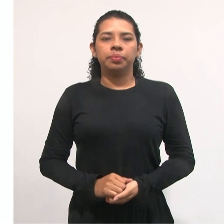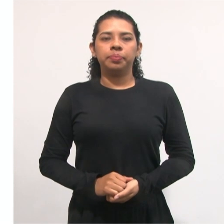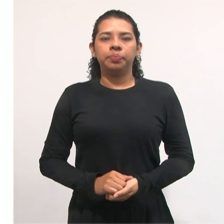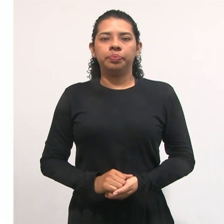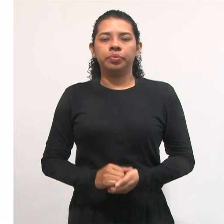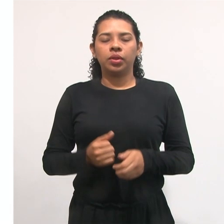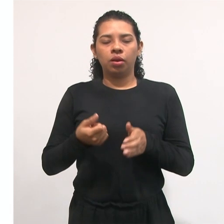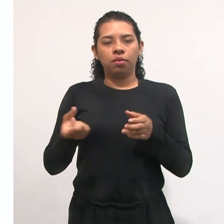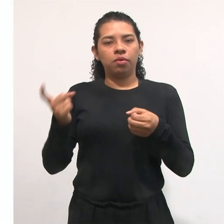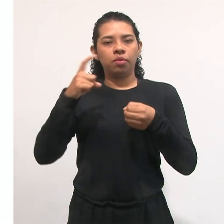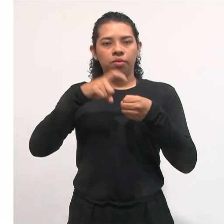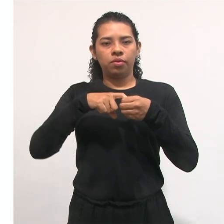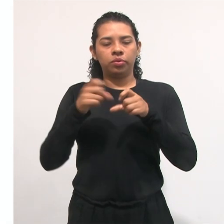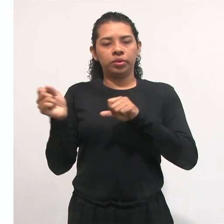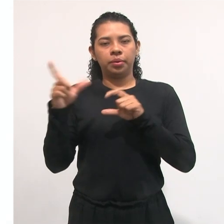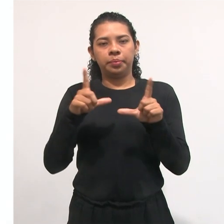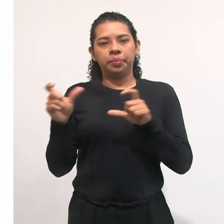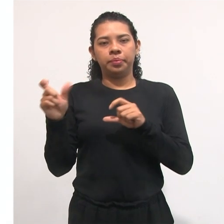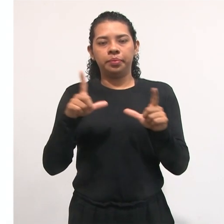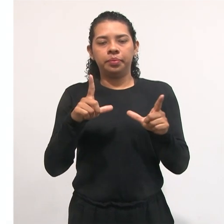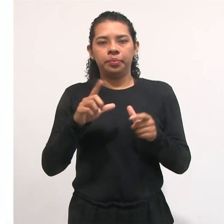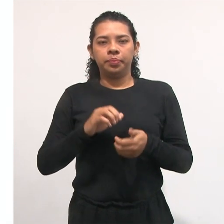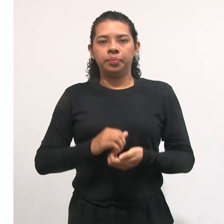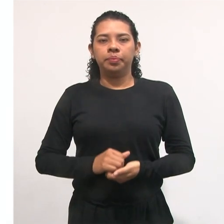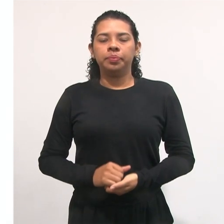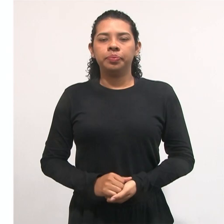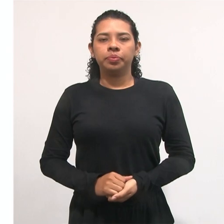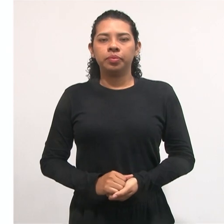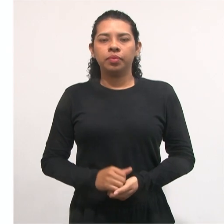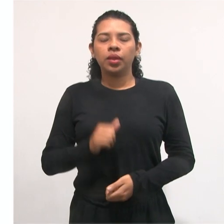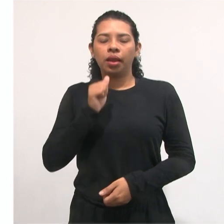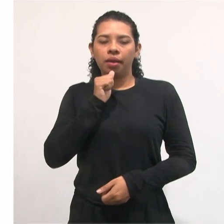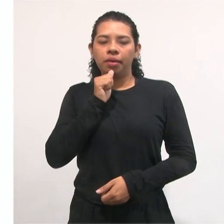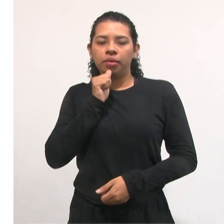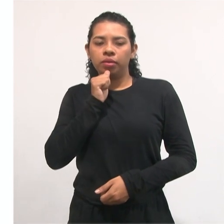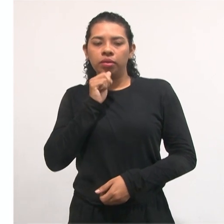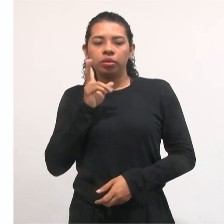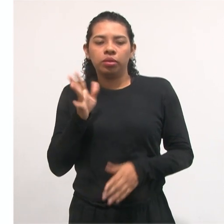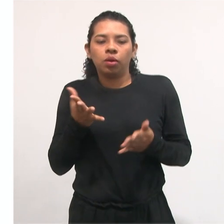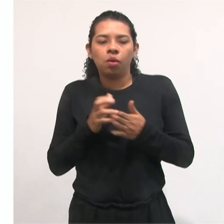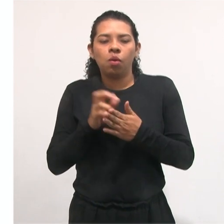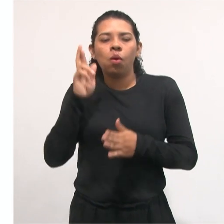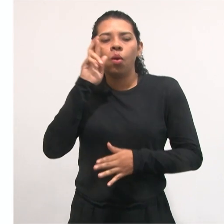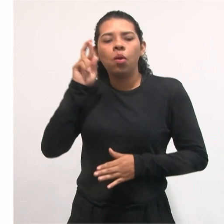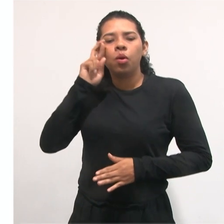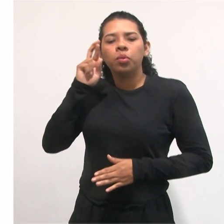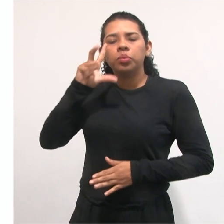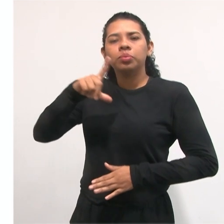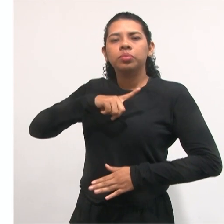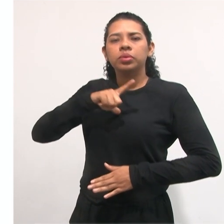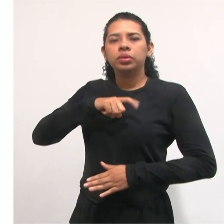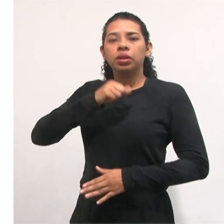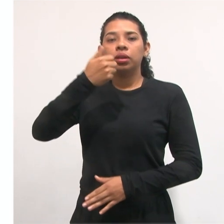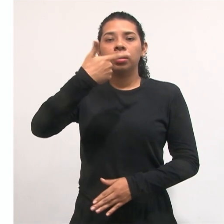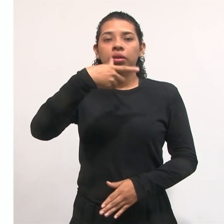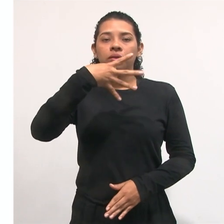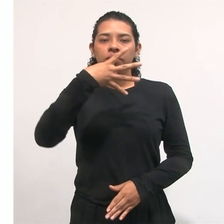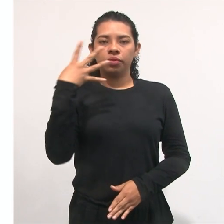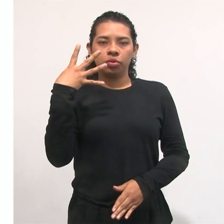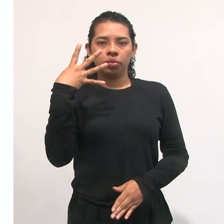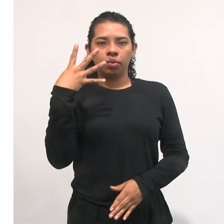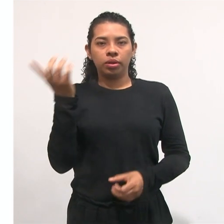deixa eu voltar aqui nos nossos hall de dados ainda. Pessoal, veja assim, 24, tá vendo aqui, eu tenho